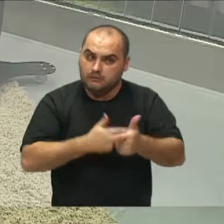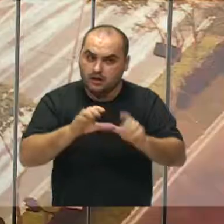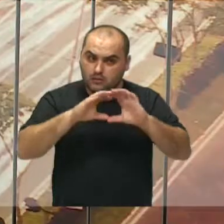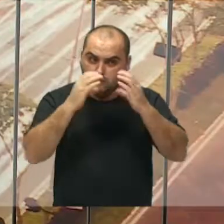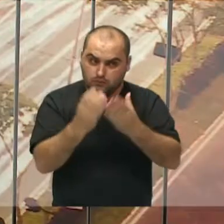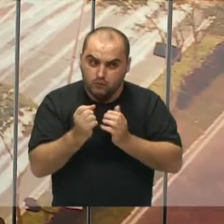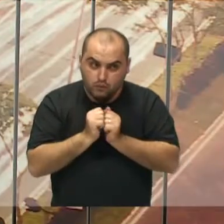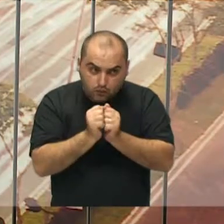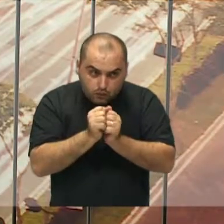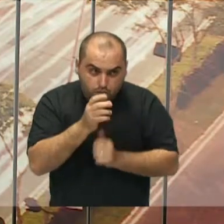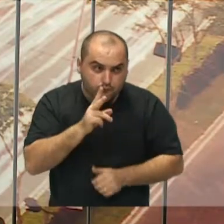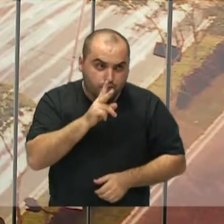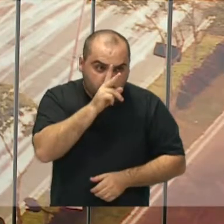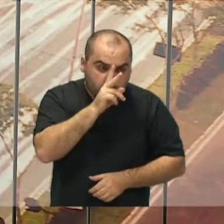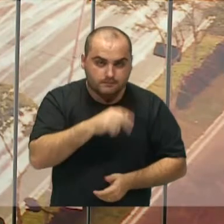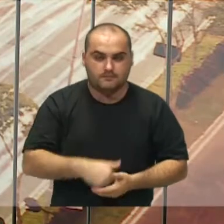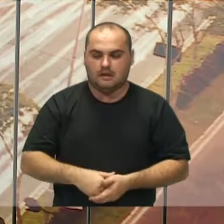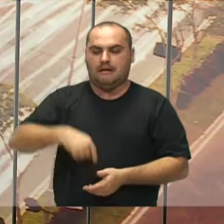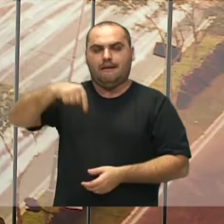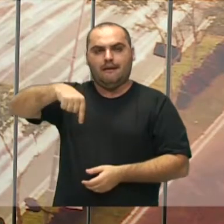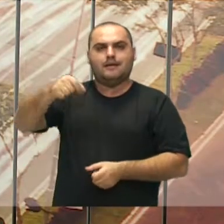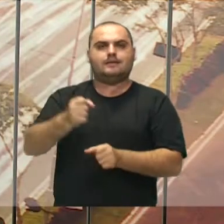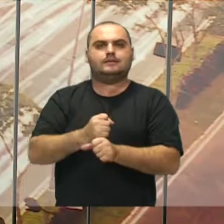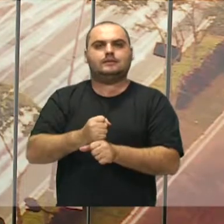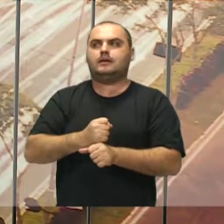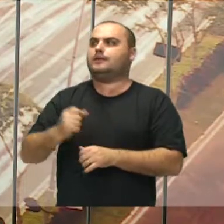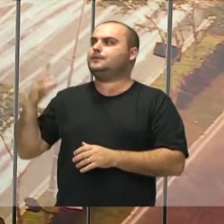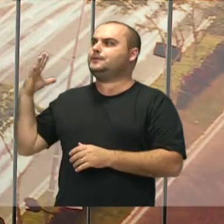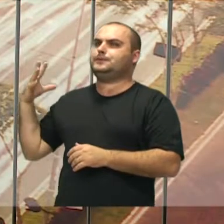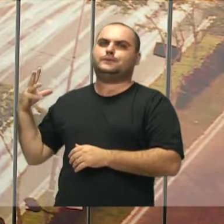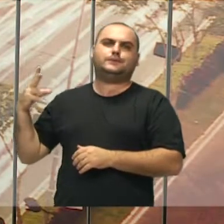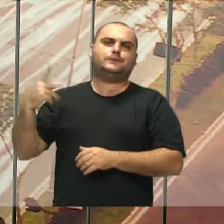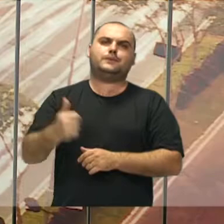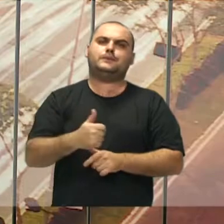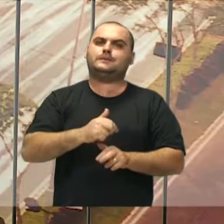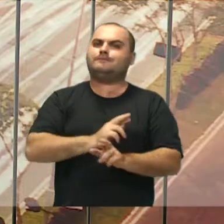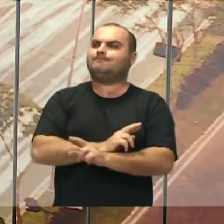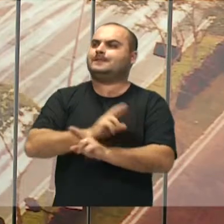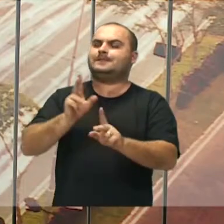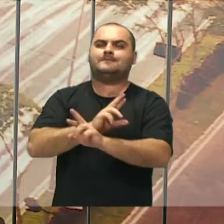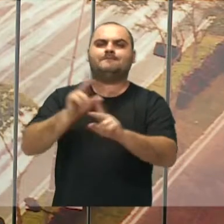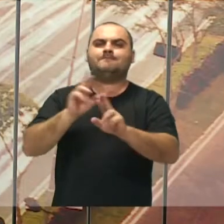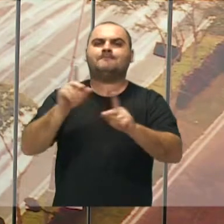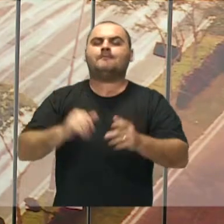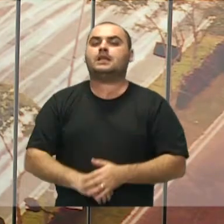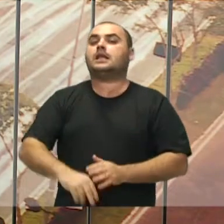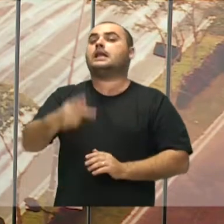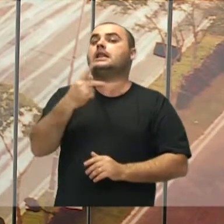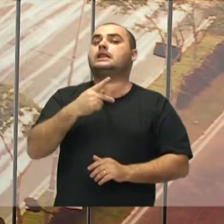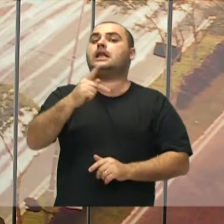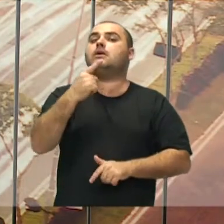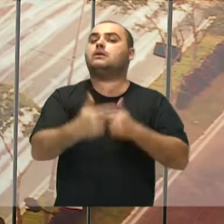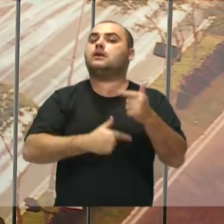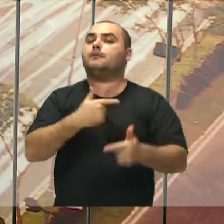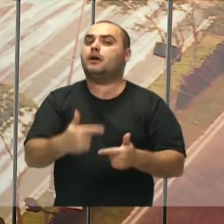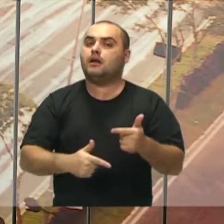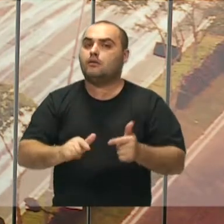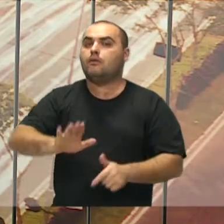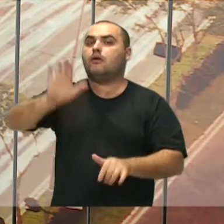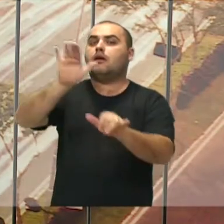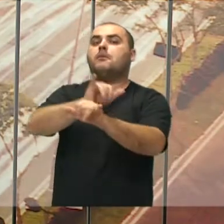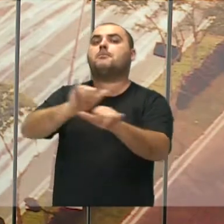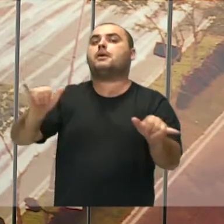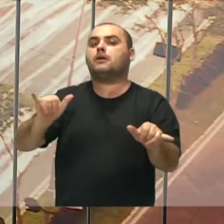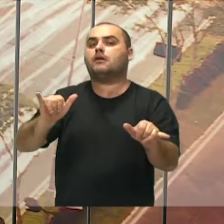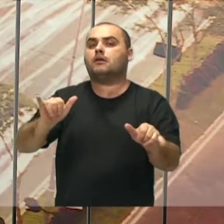comunidade. Nesse ano, que foi diferente para todo mundo, como é que foi o teu trabalho durante a campanha e até mesmo antes, já que não